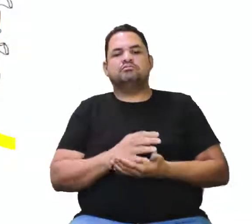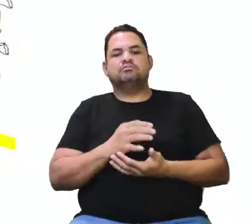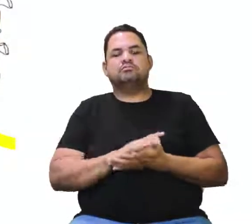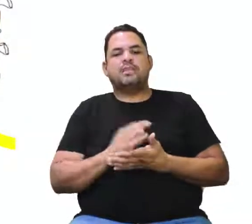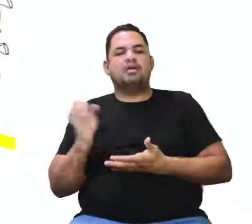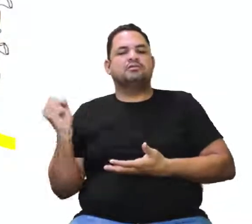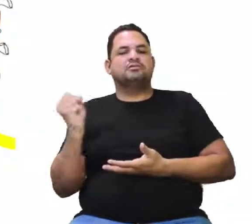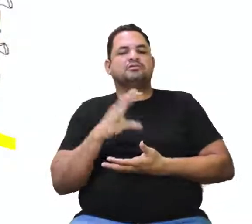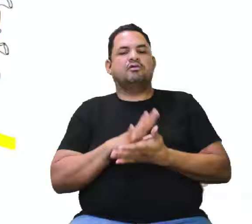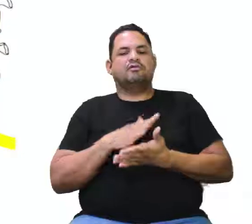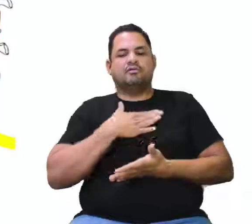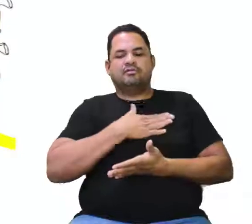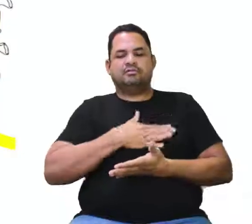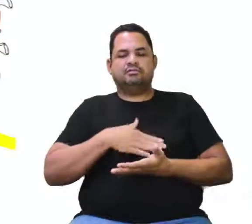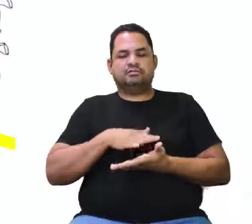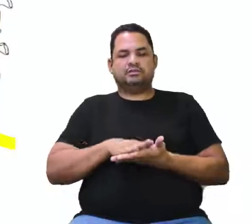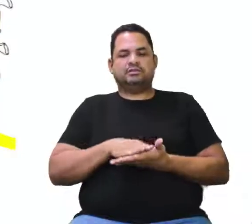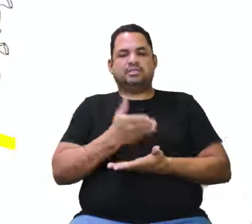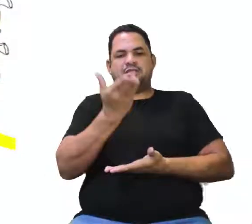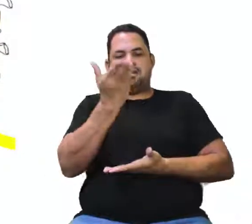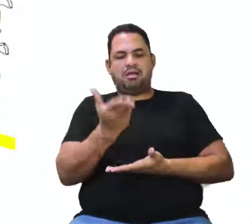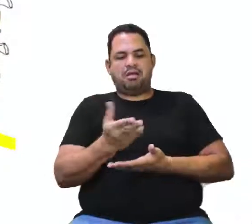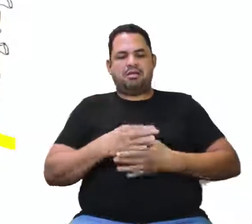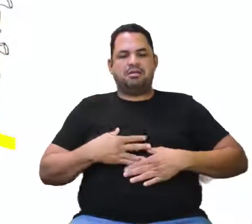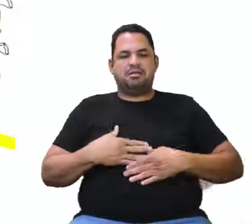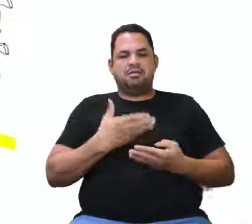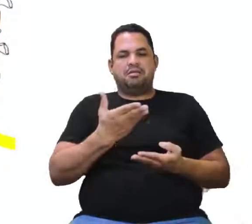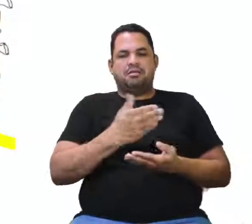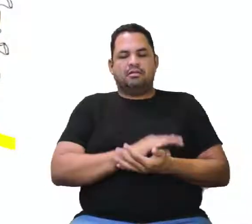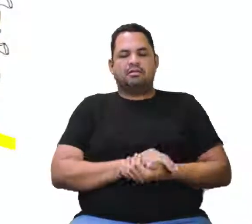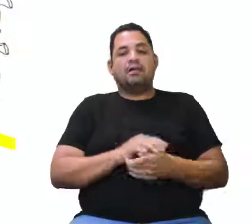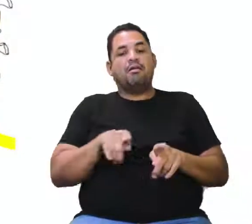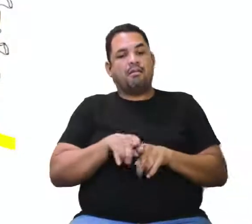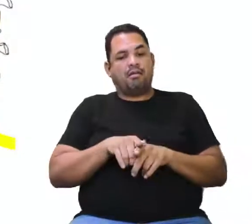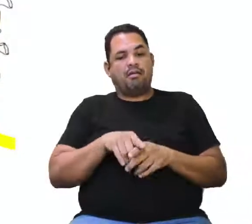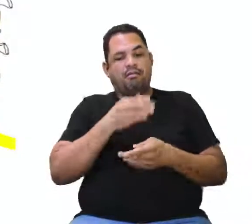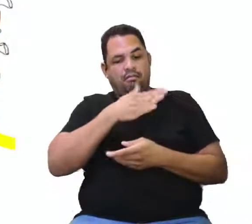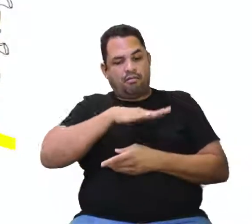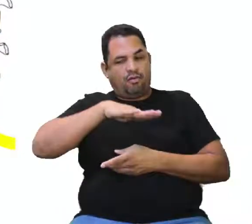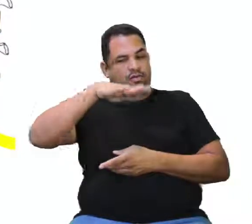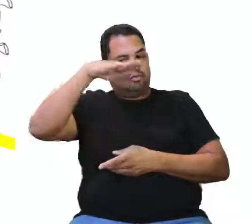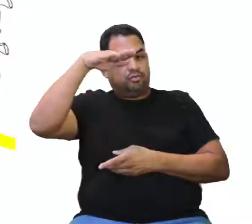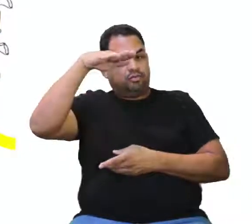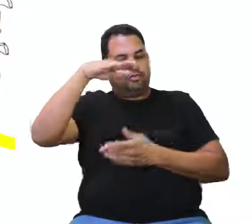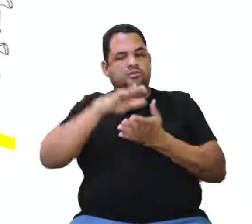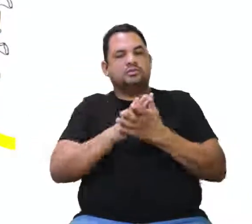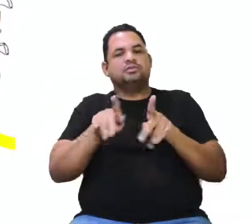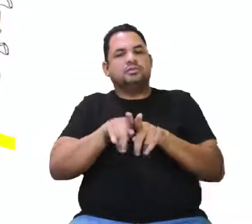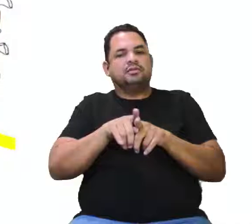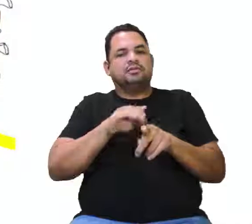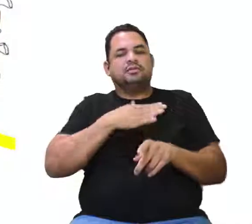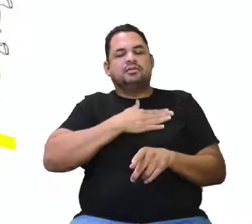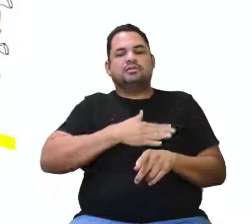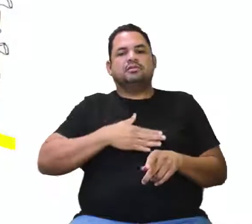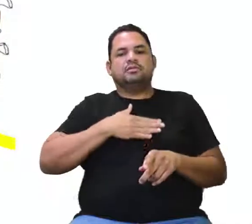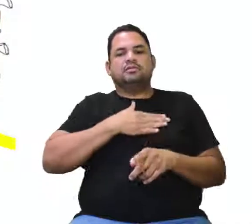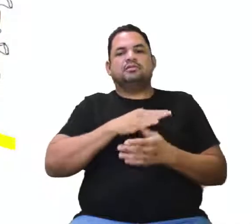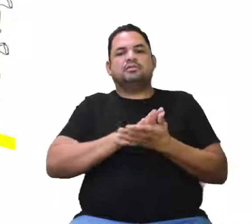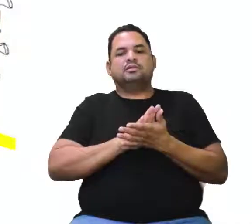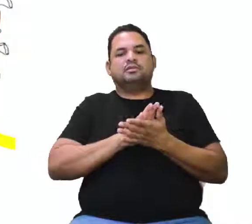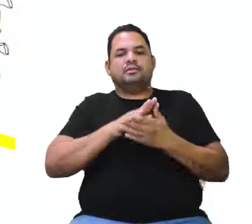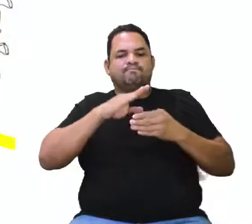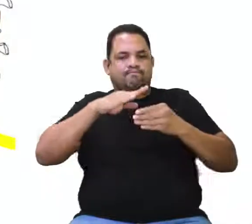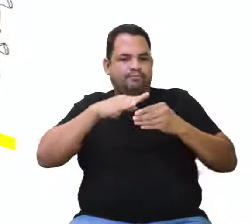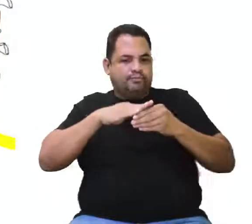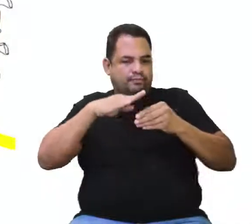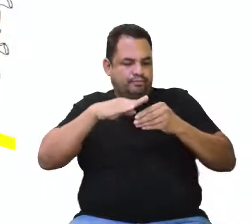né? Afastada aqui da cadeira. Às vezes o adulto também gosta muito. Então o que ele faz? Ele vai